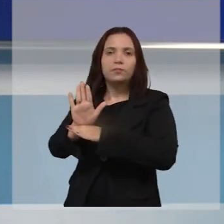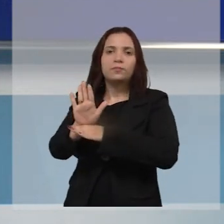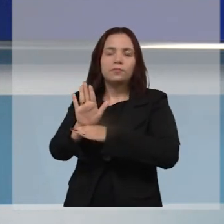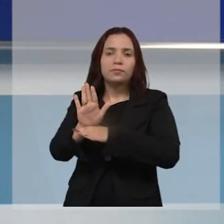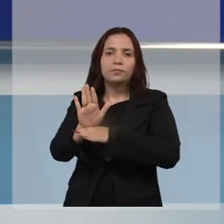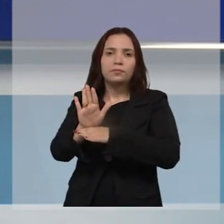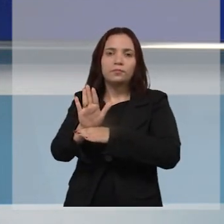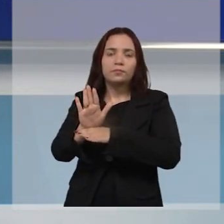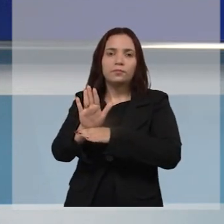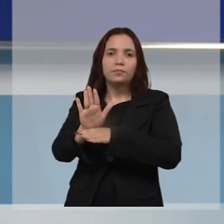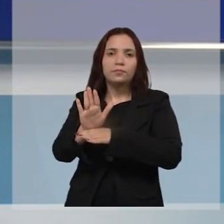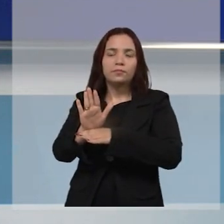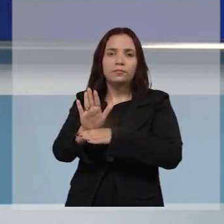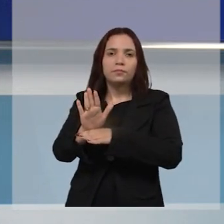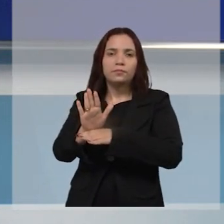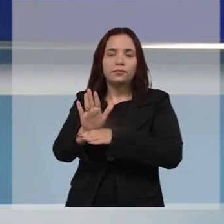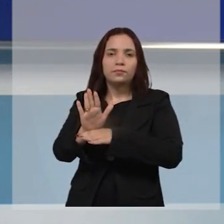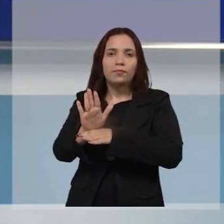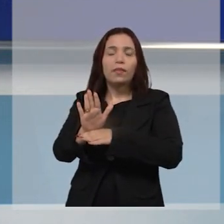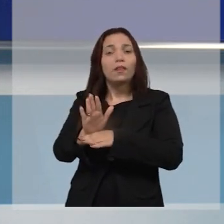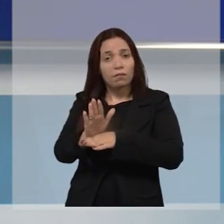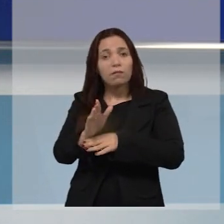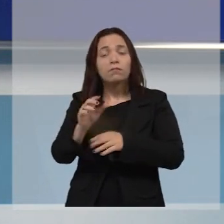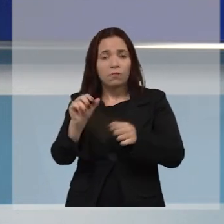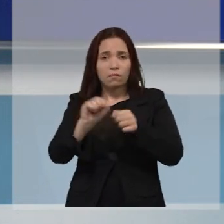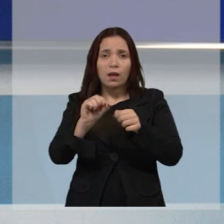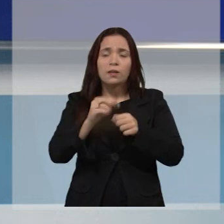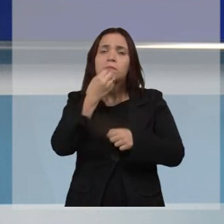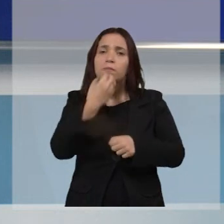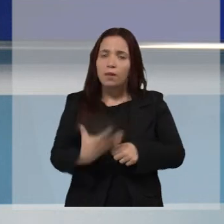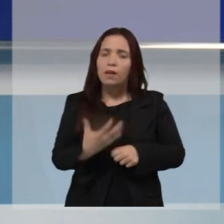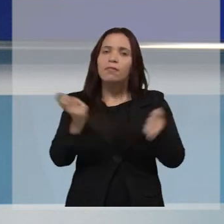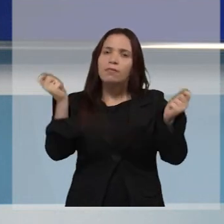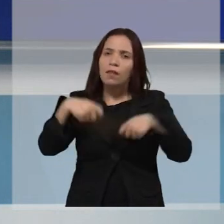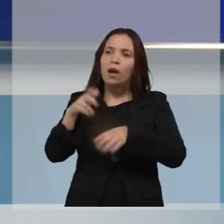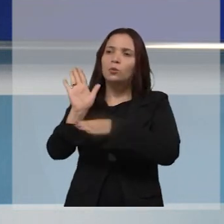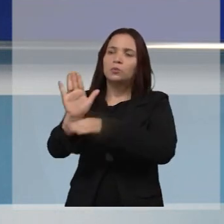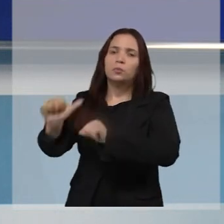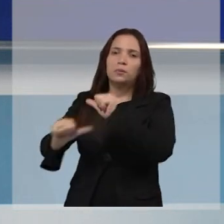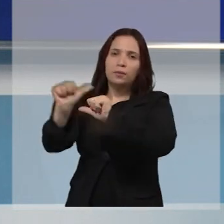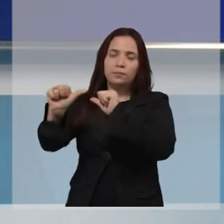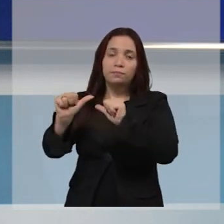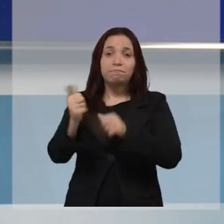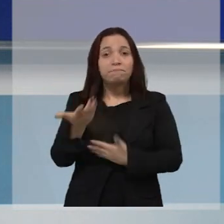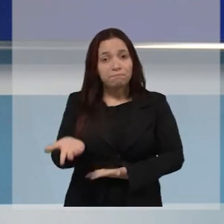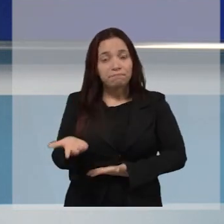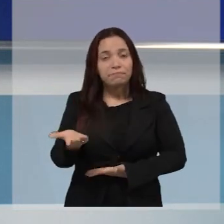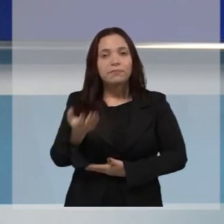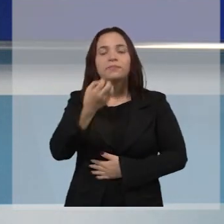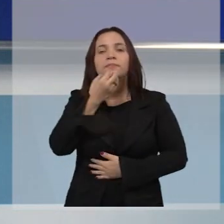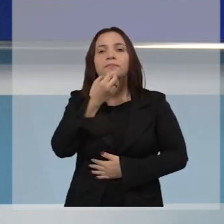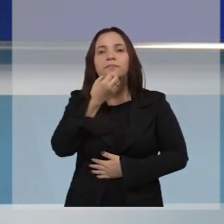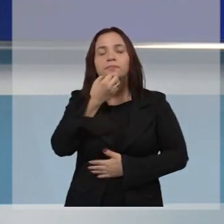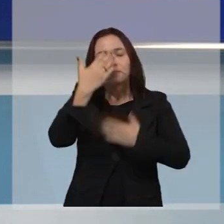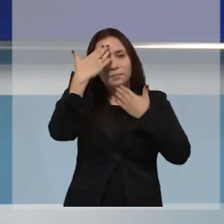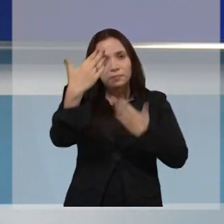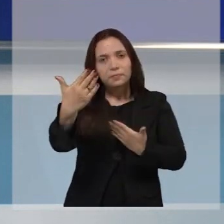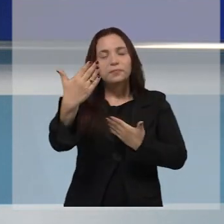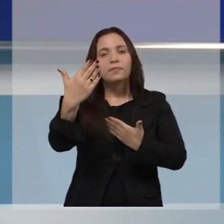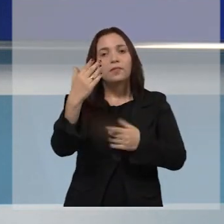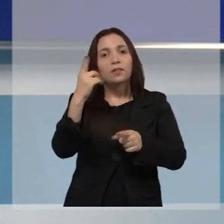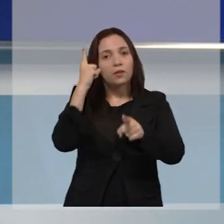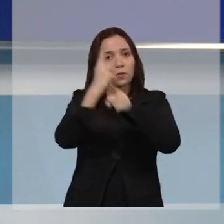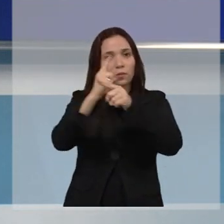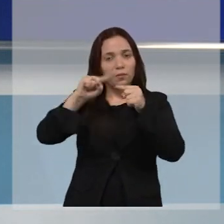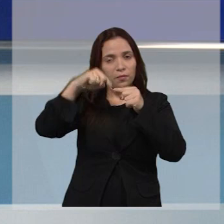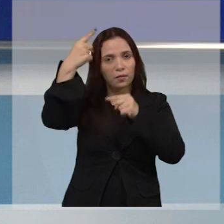também para poder colaborar, para ver como faz bem e tem jeito. A você, assinante, nossos